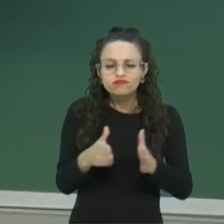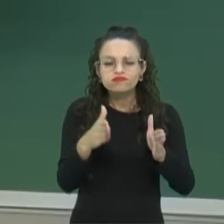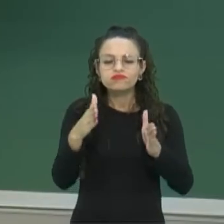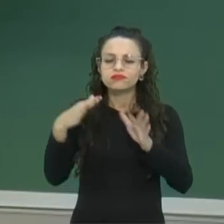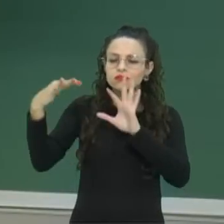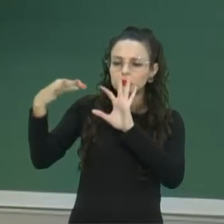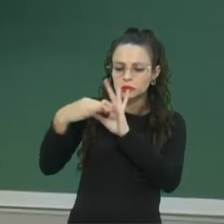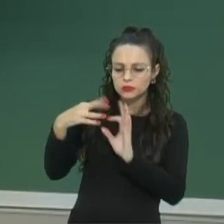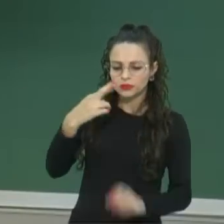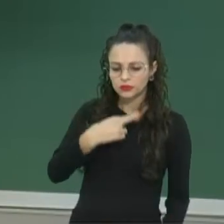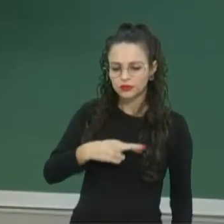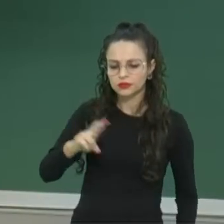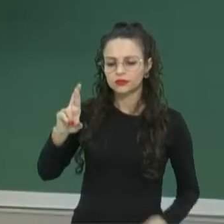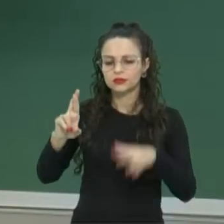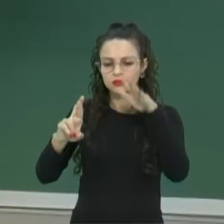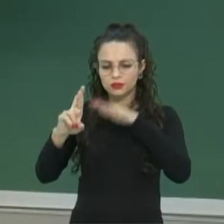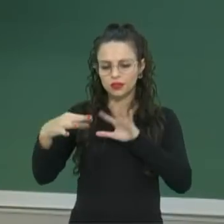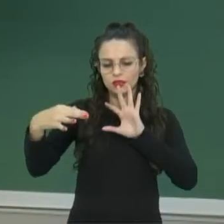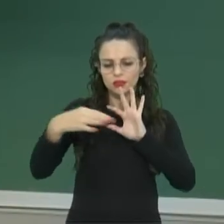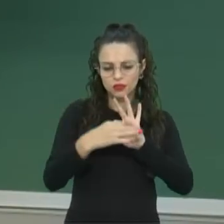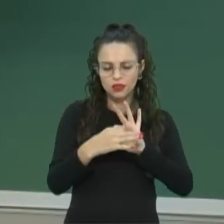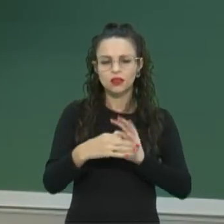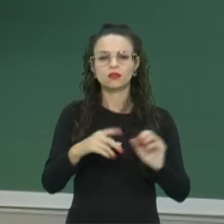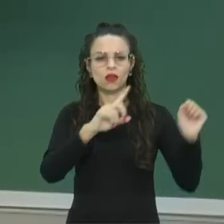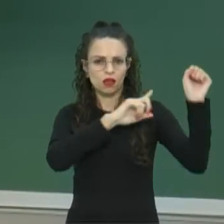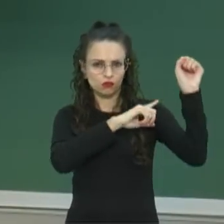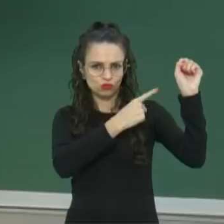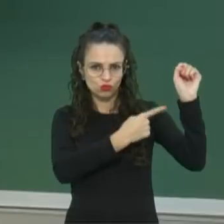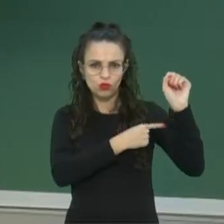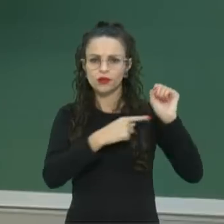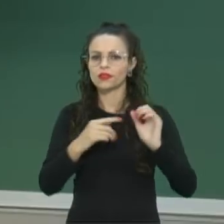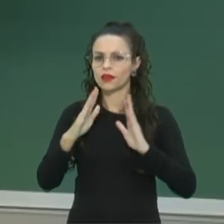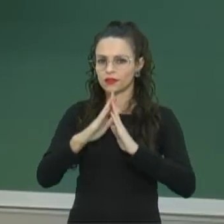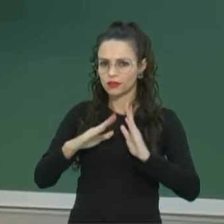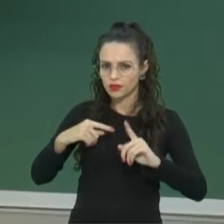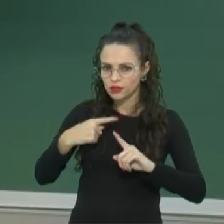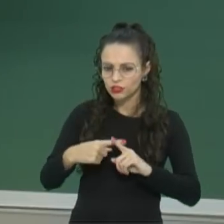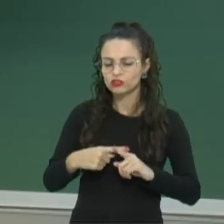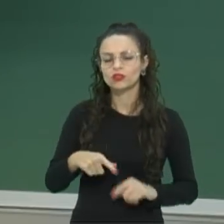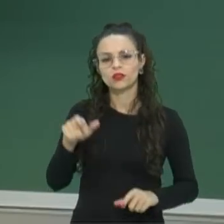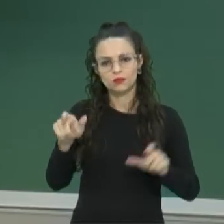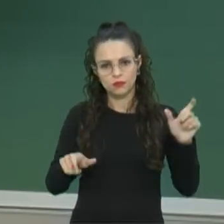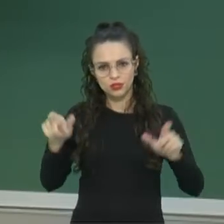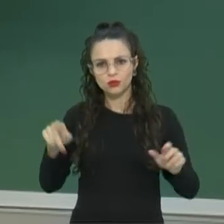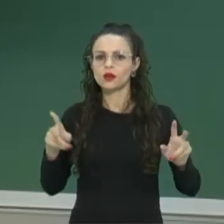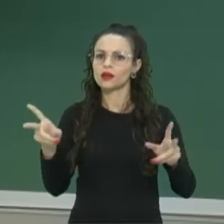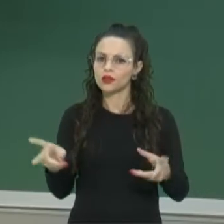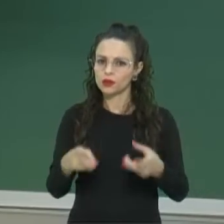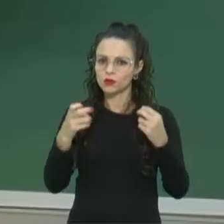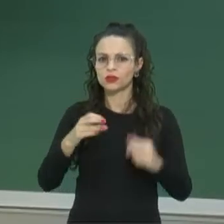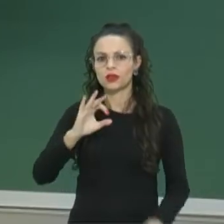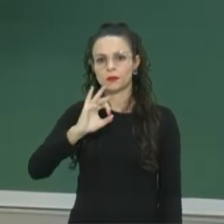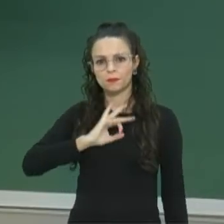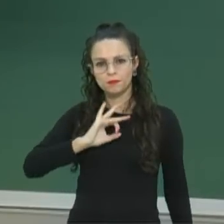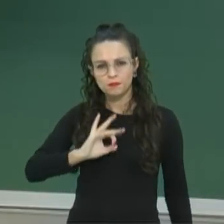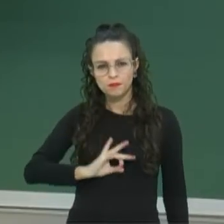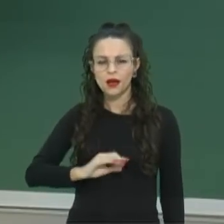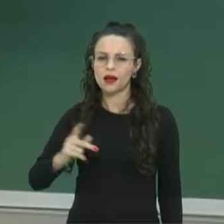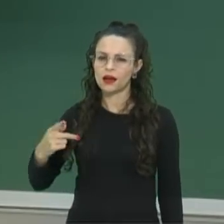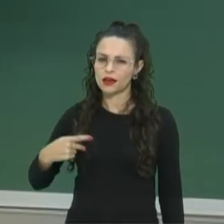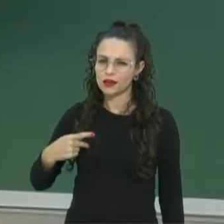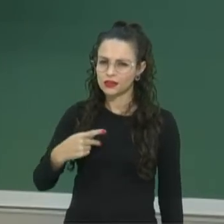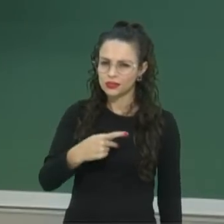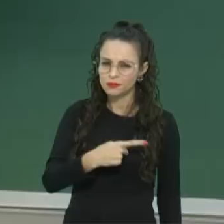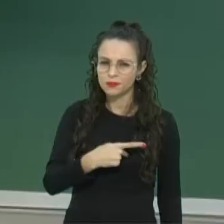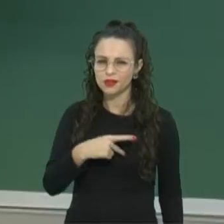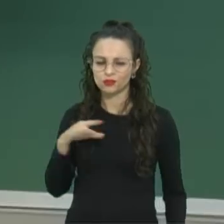de que são pessoas que são as autoridades das igrejas, né? São pessoas reconhecidas como padres, pastores, rabinos. Então, tudo